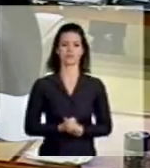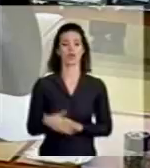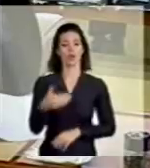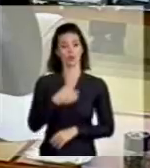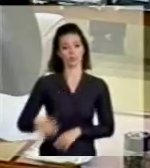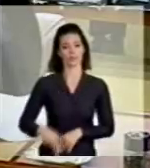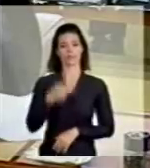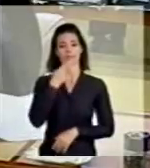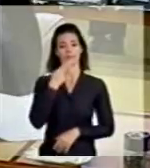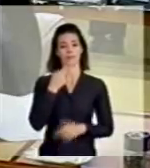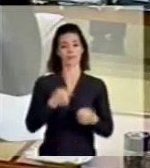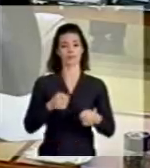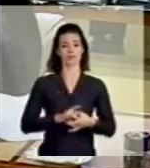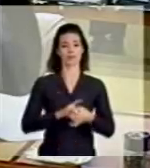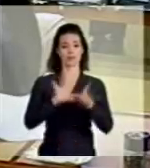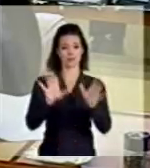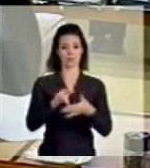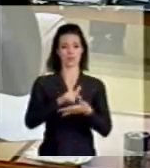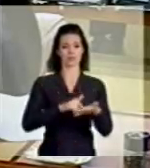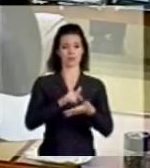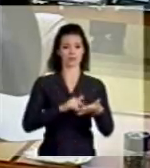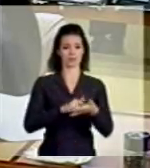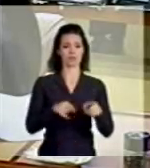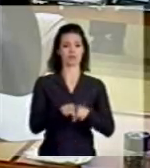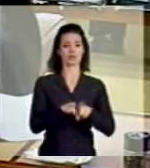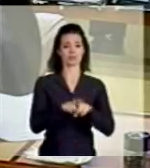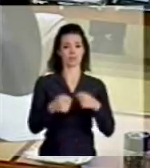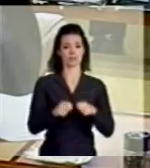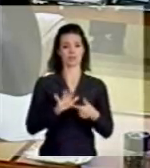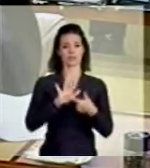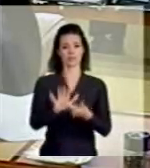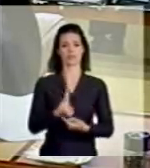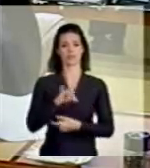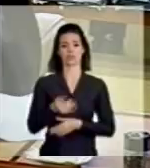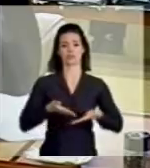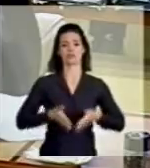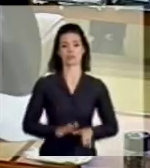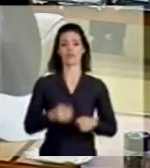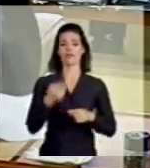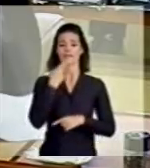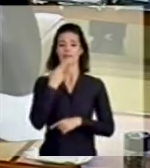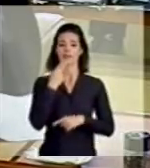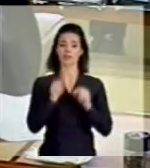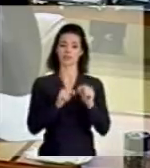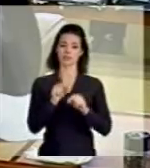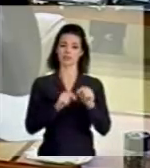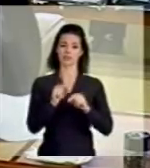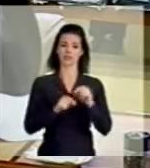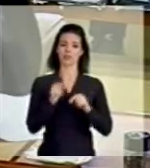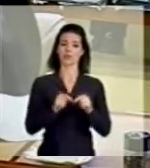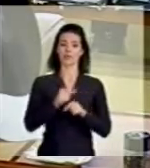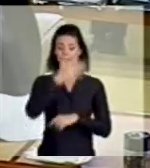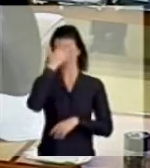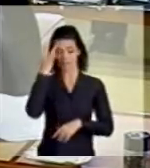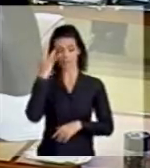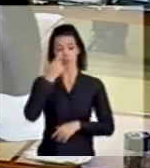ser averbada à margem do assento de nascimento, com a anotação de que o ato é realizado por determinação judicial,